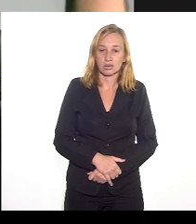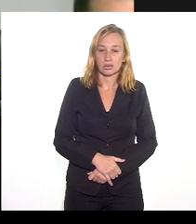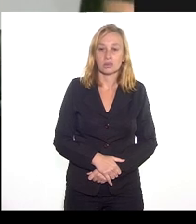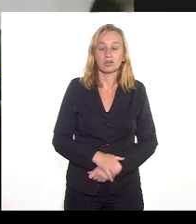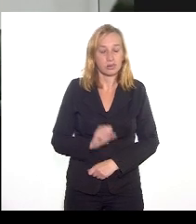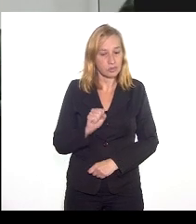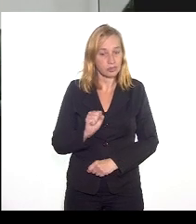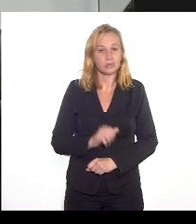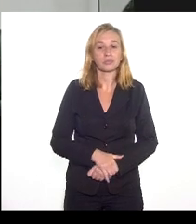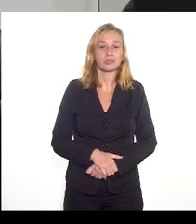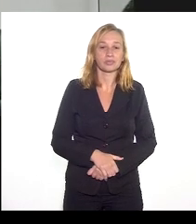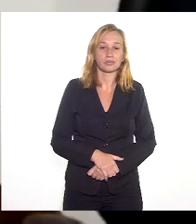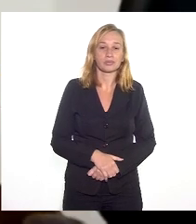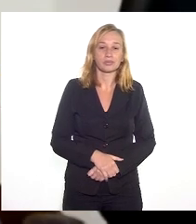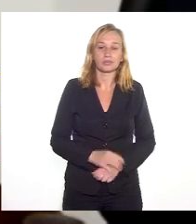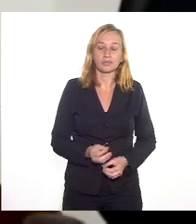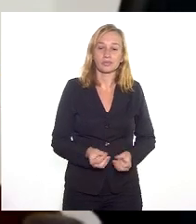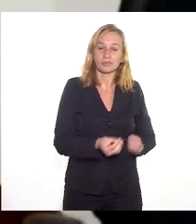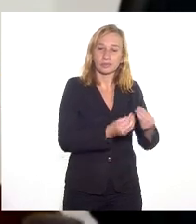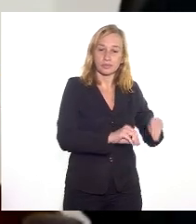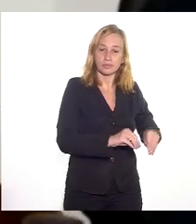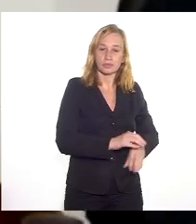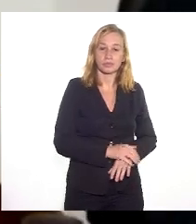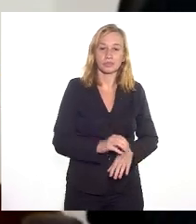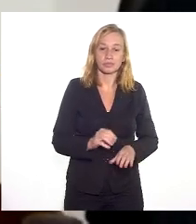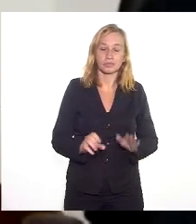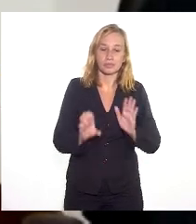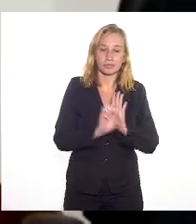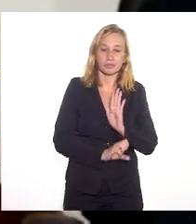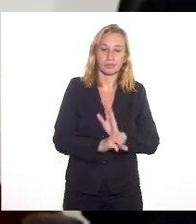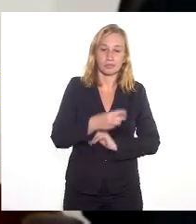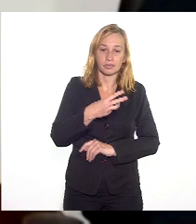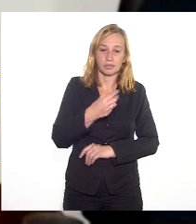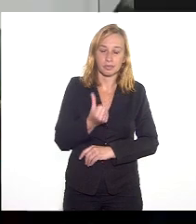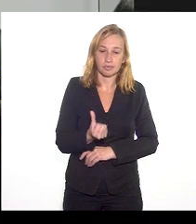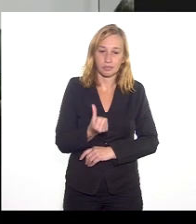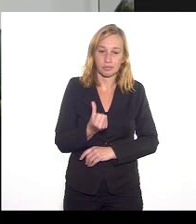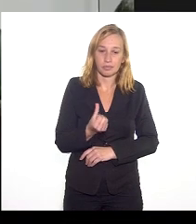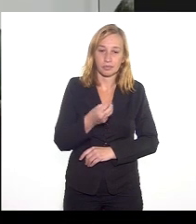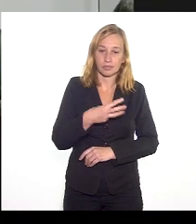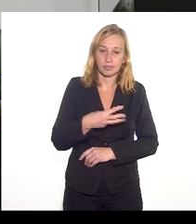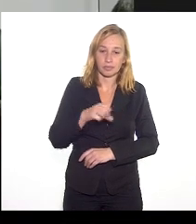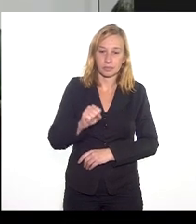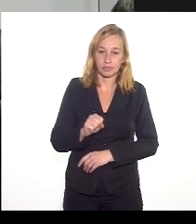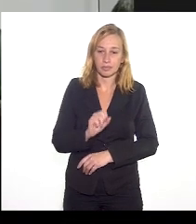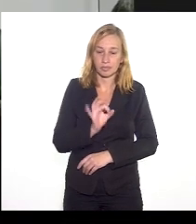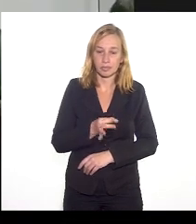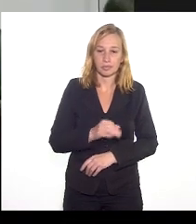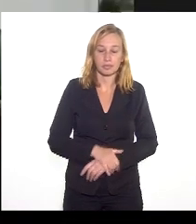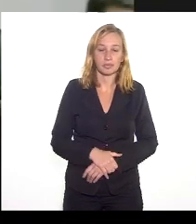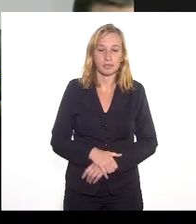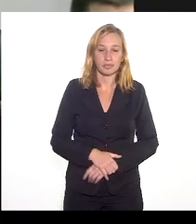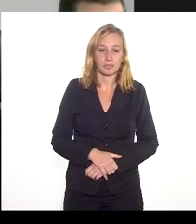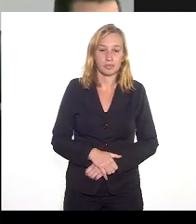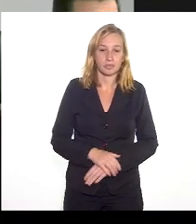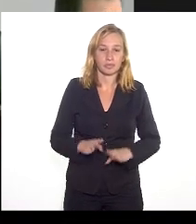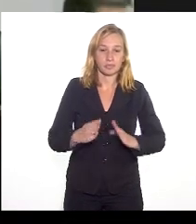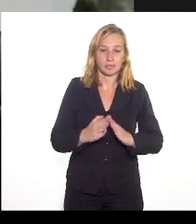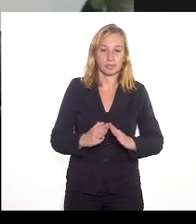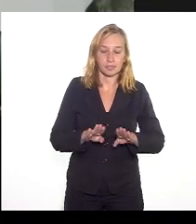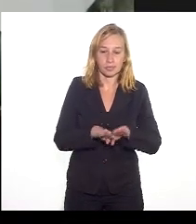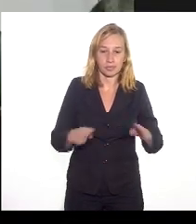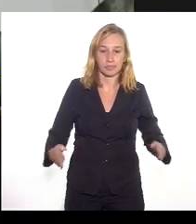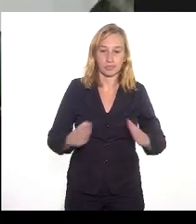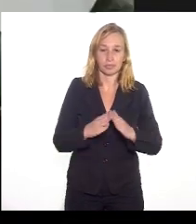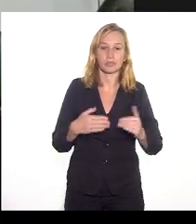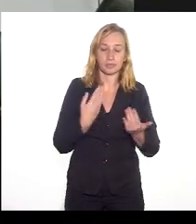Tá. Então, está prejudicado a emenda 638, está certo? Isso. Então, há sobre a mesa requerimento